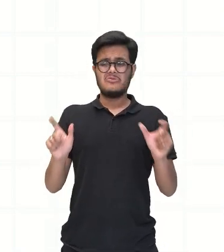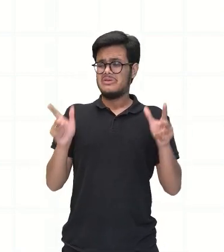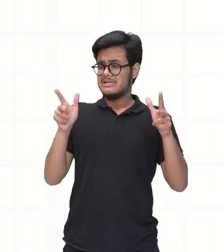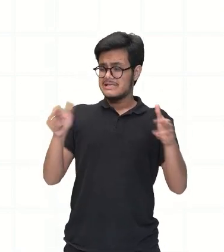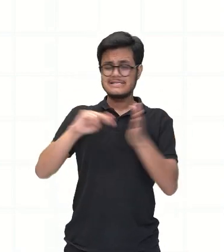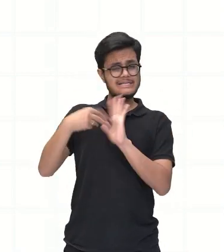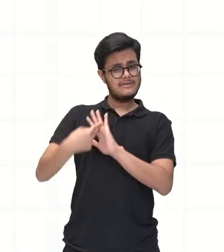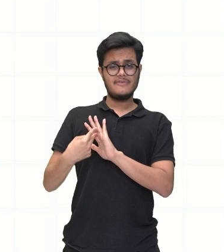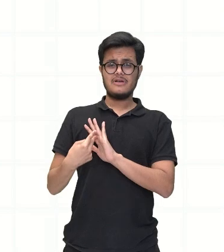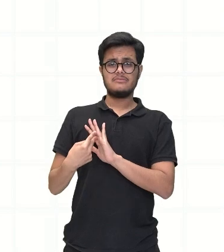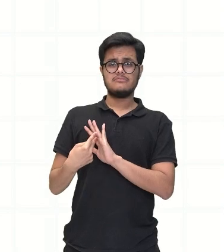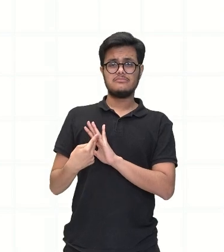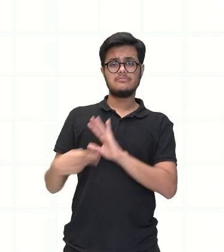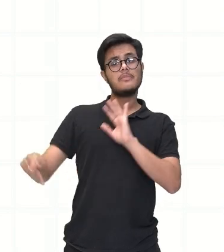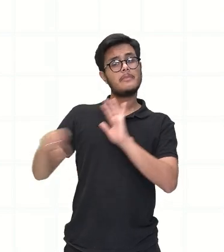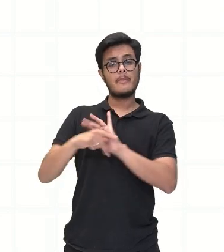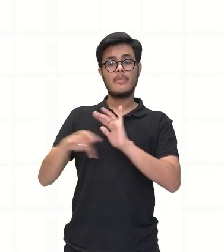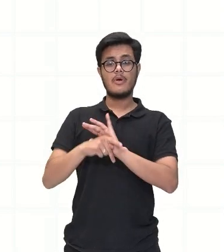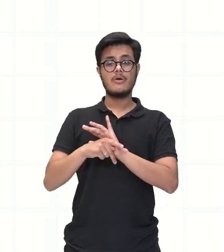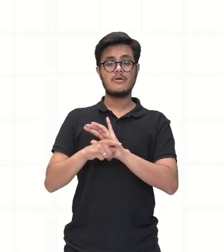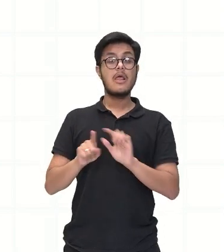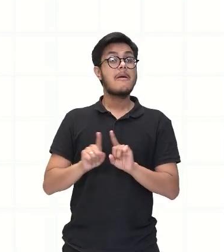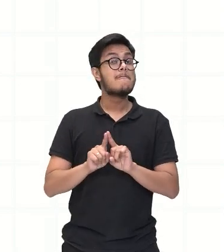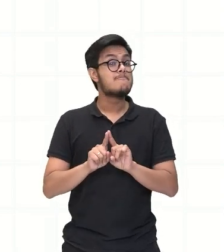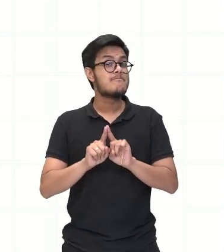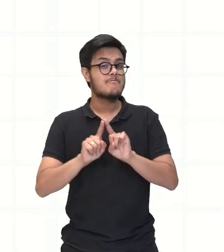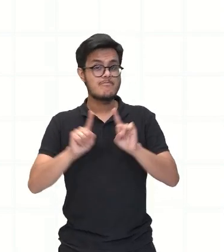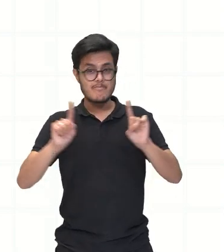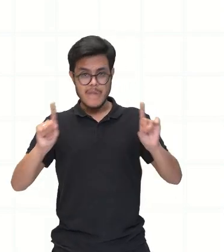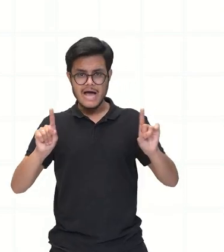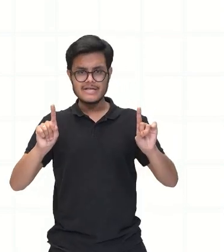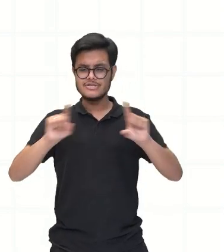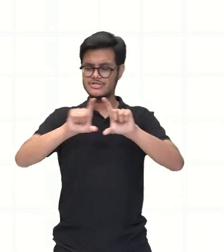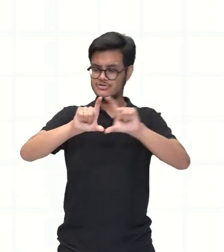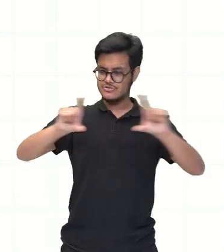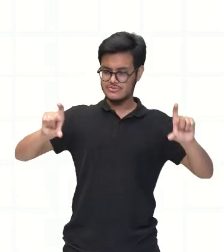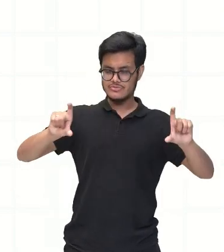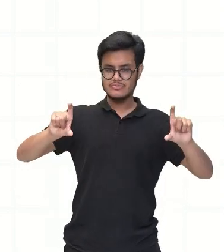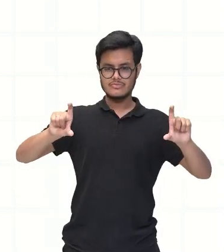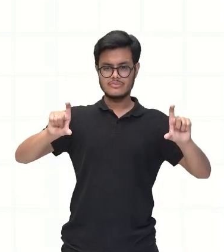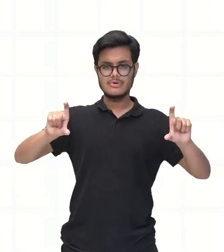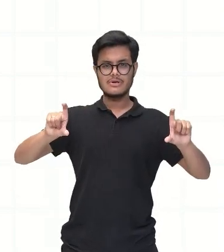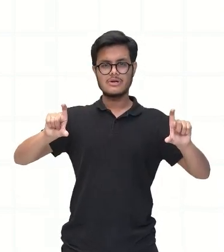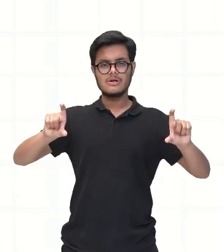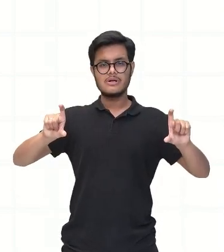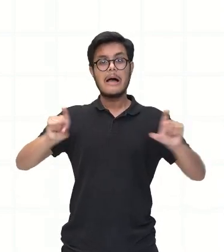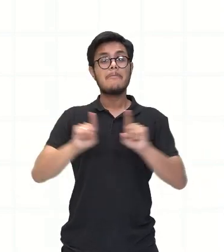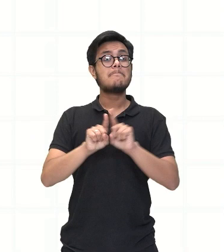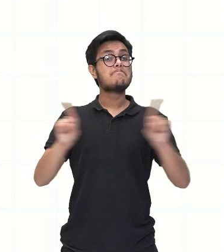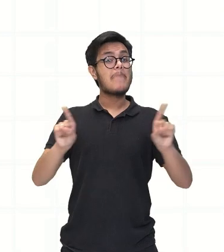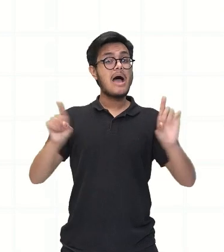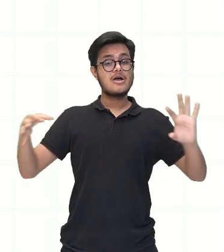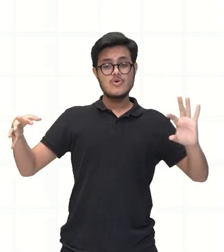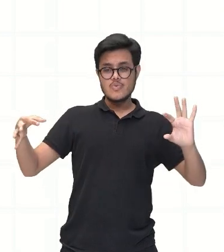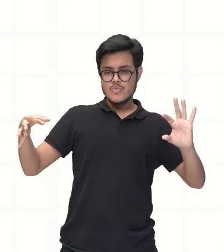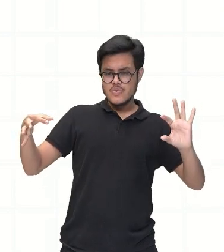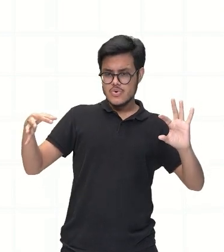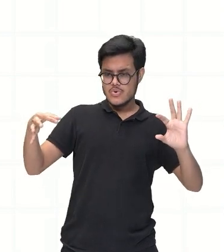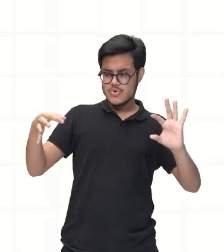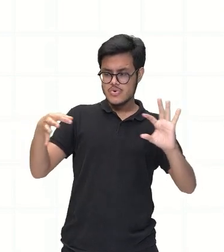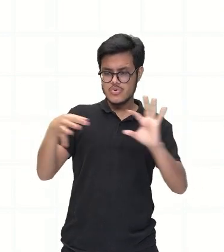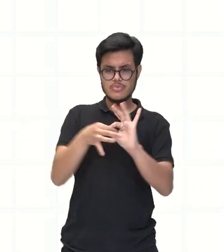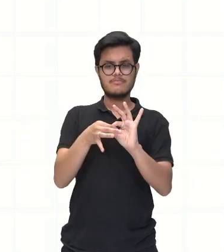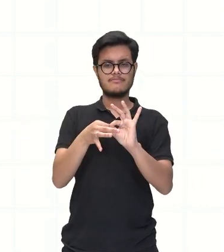o mesmo significado, a mesma estrutura, se separados, ok? Então, vai manter a estrutura